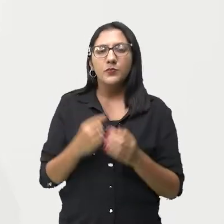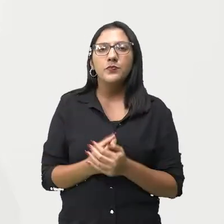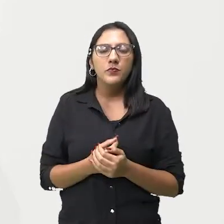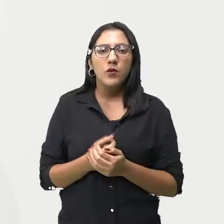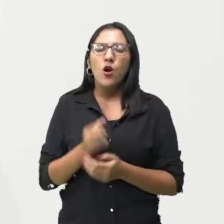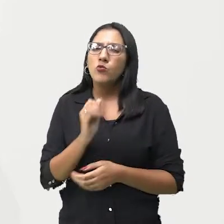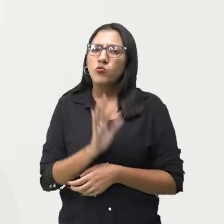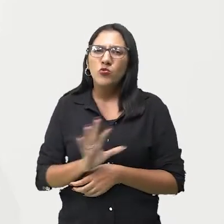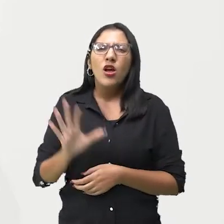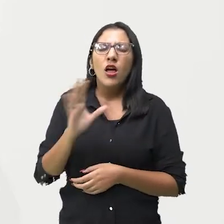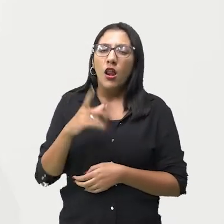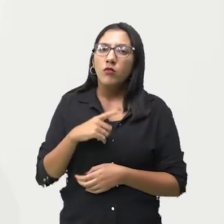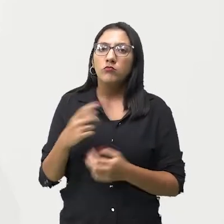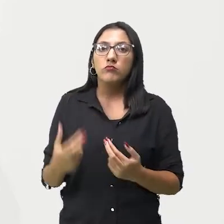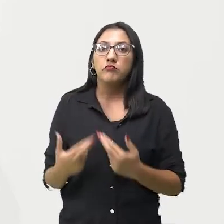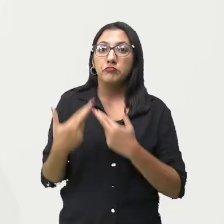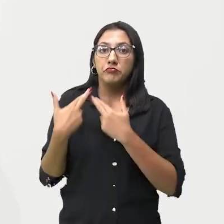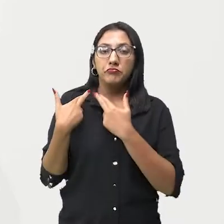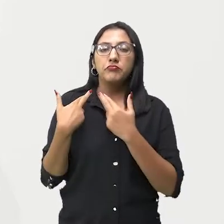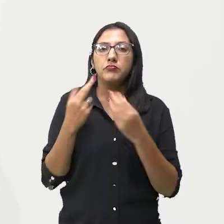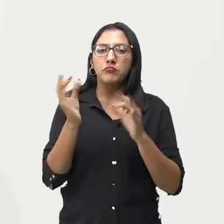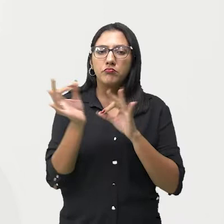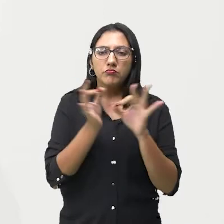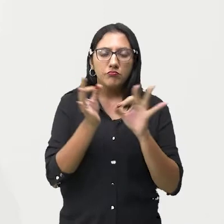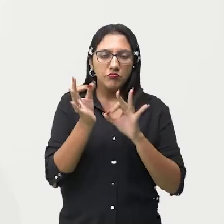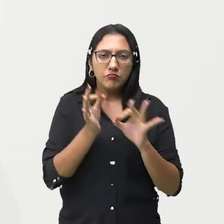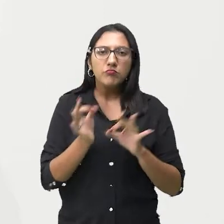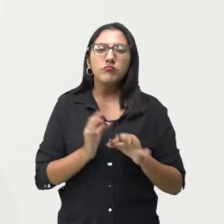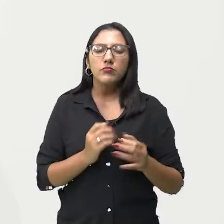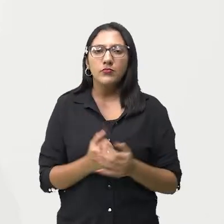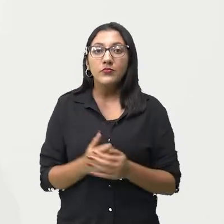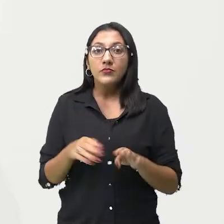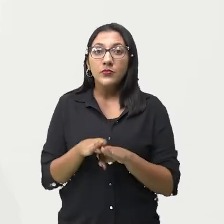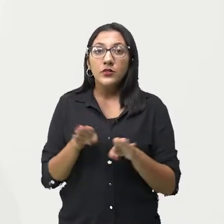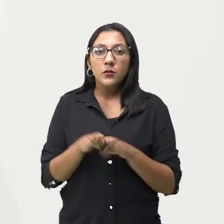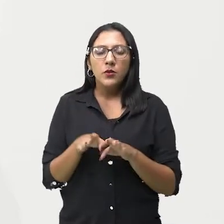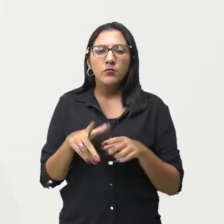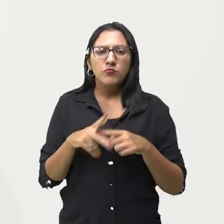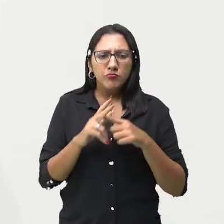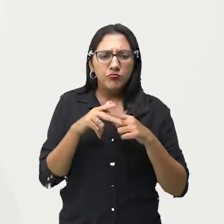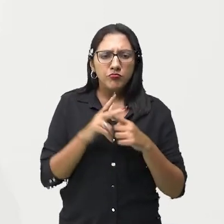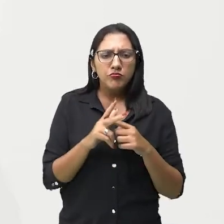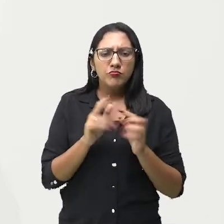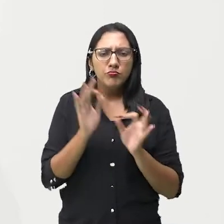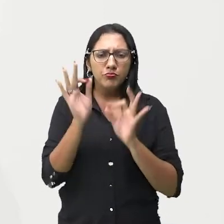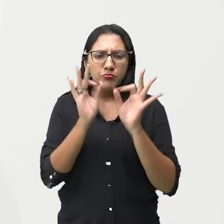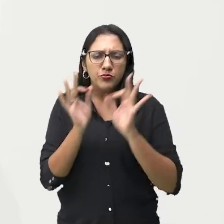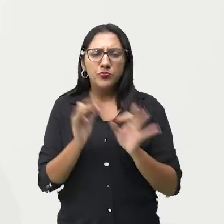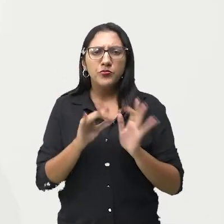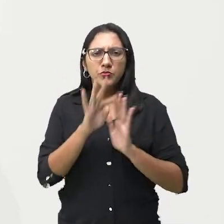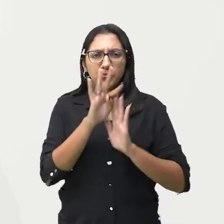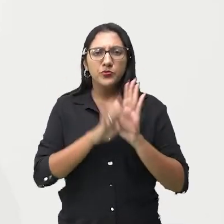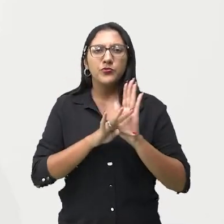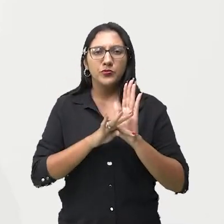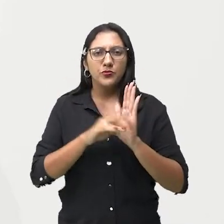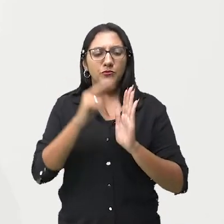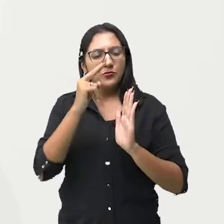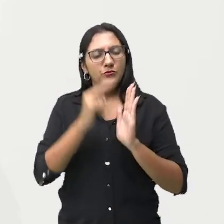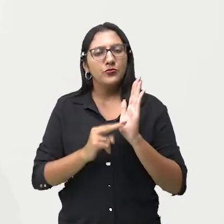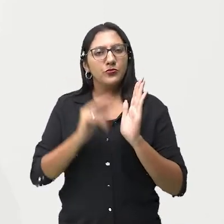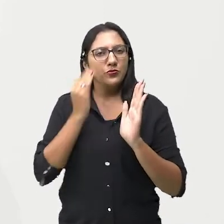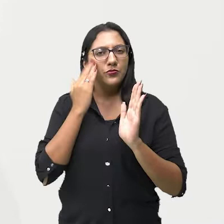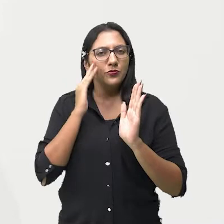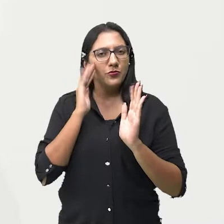de modo geral, os responsáveis pelo estabelecimento e manutenção da coesão sequencial nos textos.